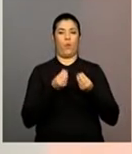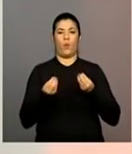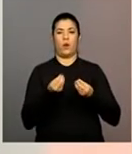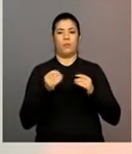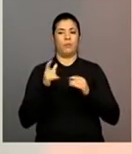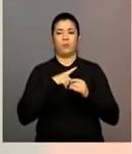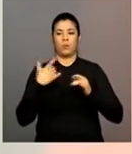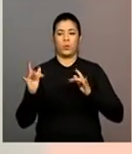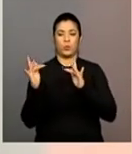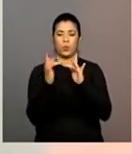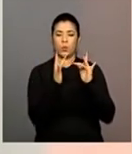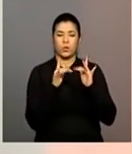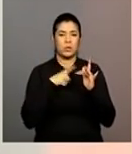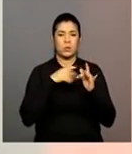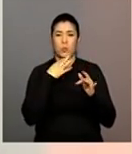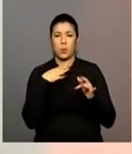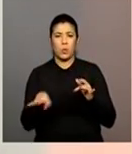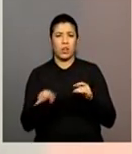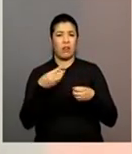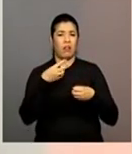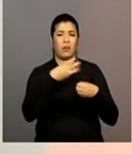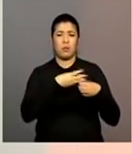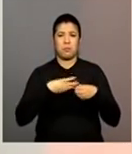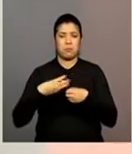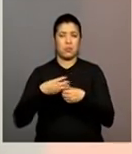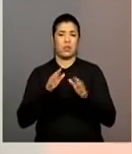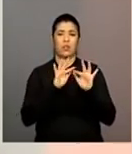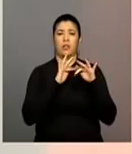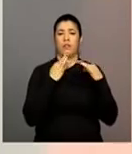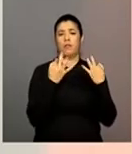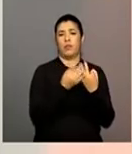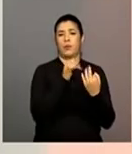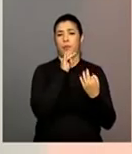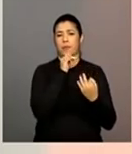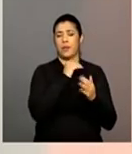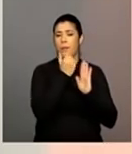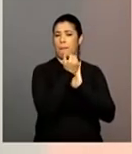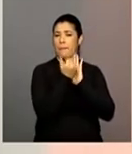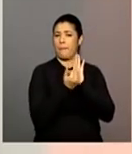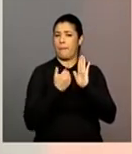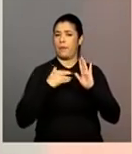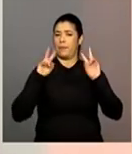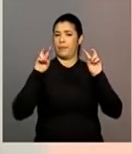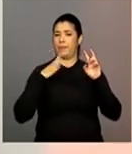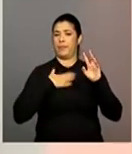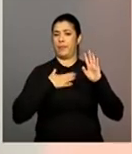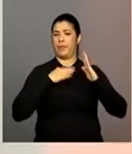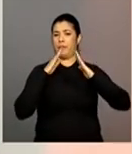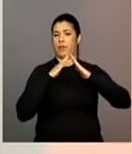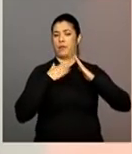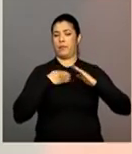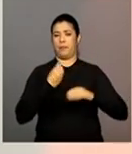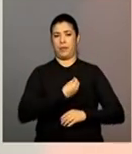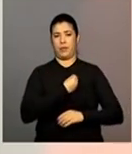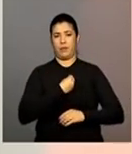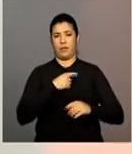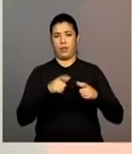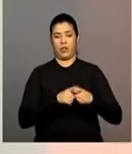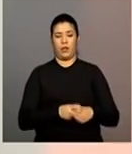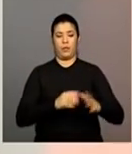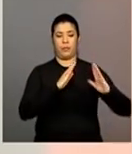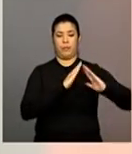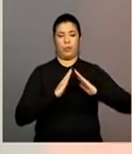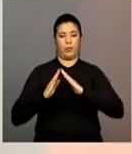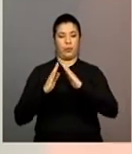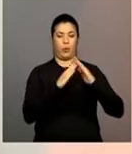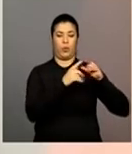vinculação com aquele território então por exemplo a famílias do Minha Casa Minha Vida e grandes conjuntos habitacionais de pessoas de